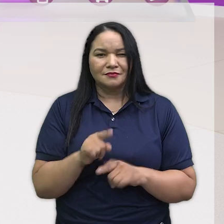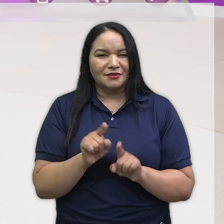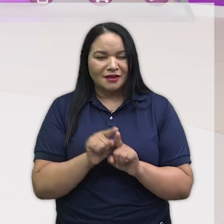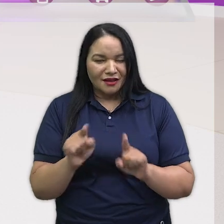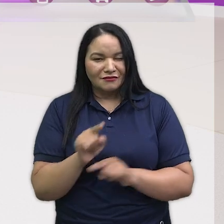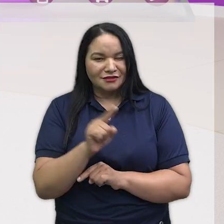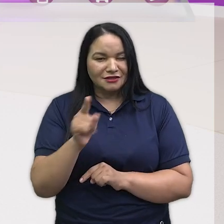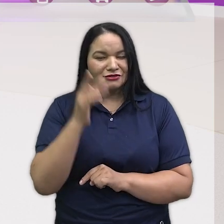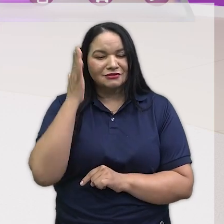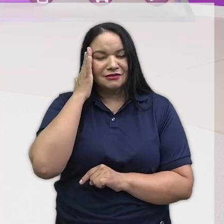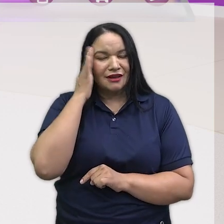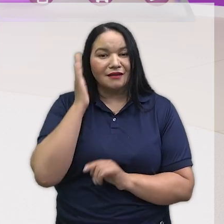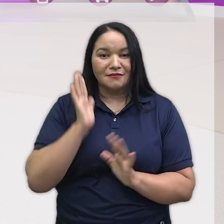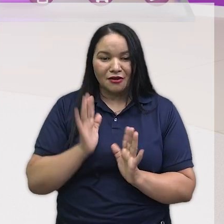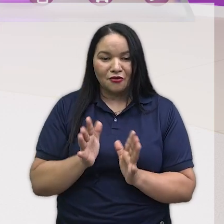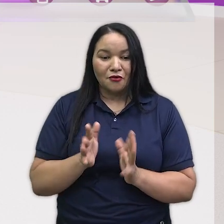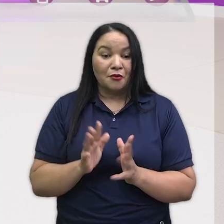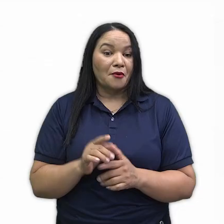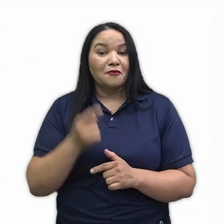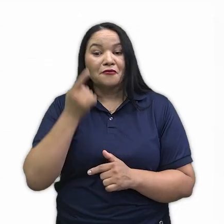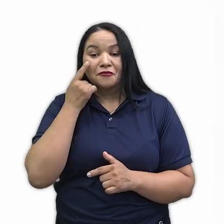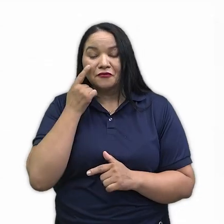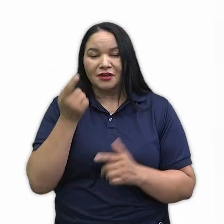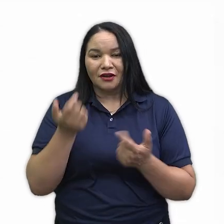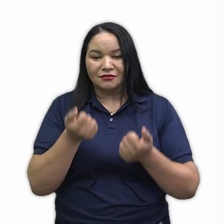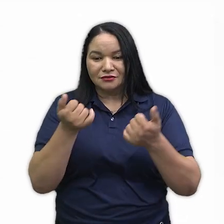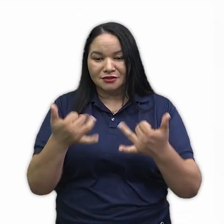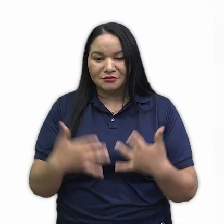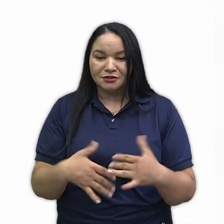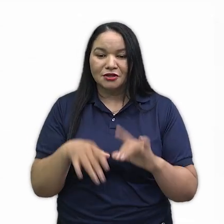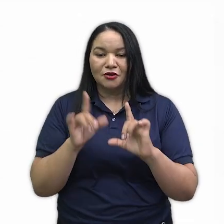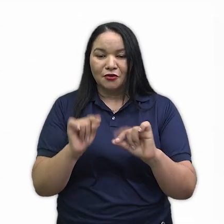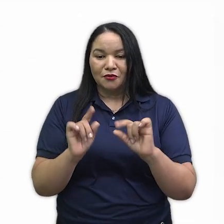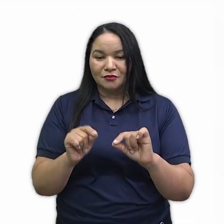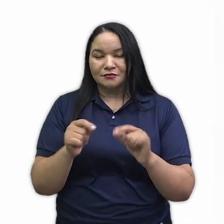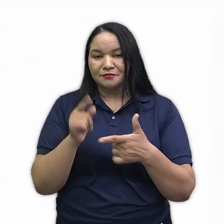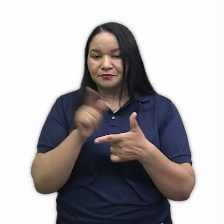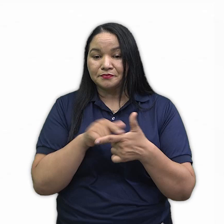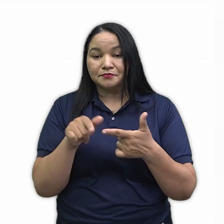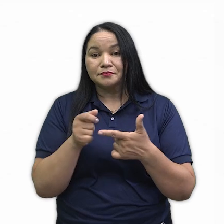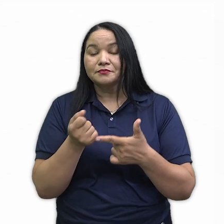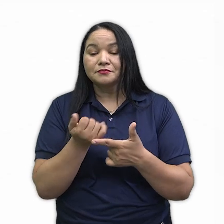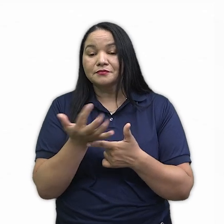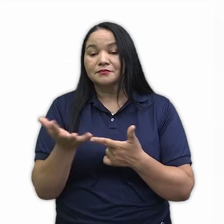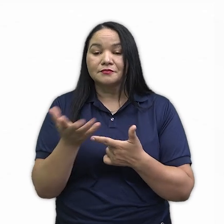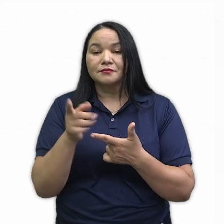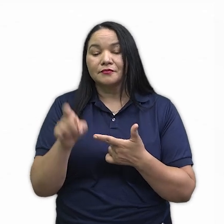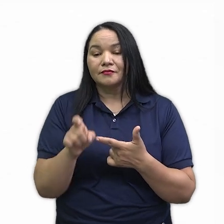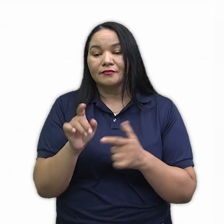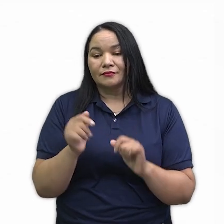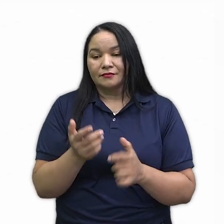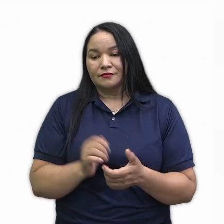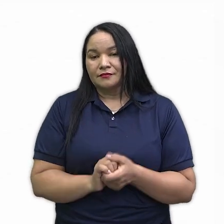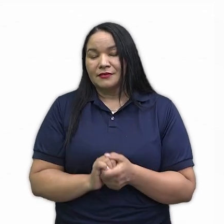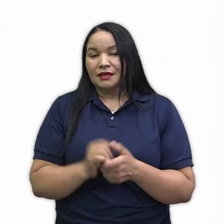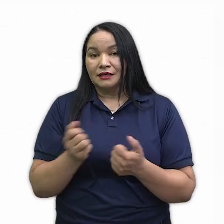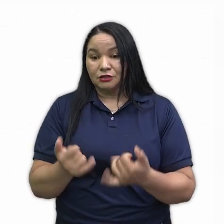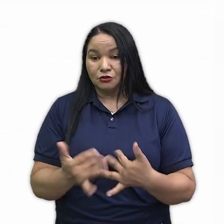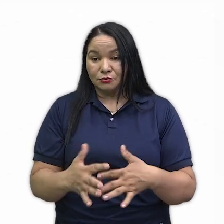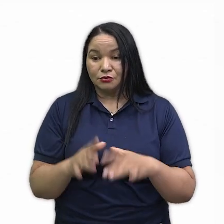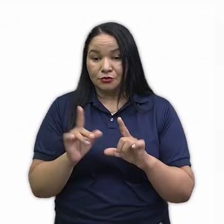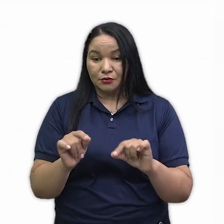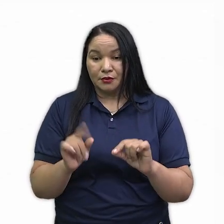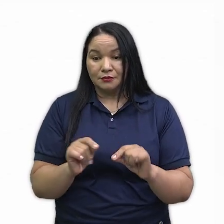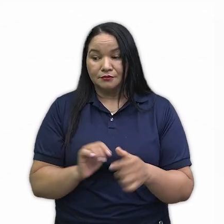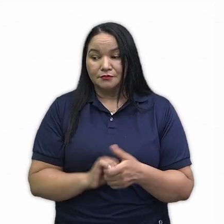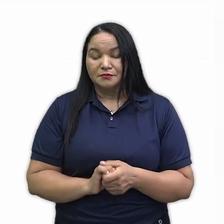já reconheceu aí no seu dia a dia, vem comigo então ver a definição do que é logaritmo. O logaritmo, conforme você faz a leitura,